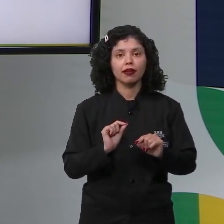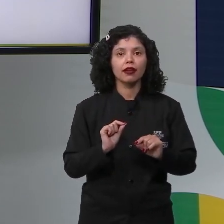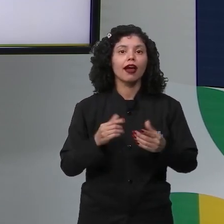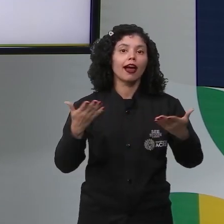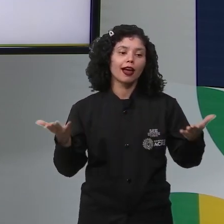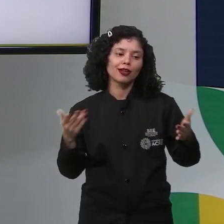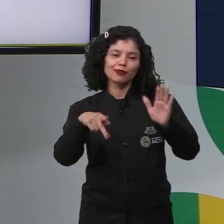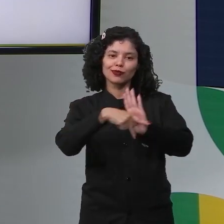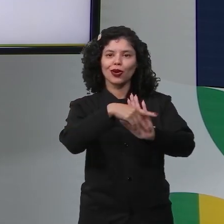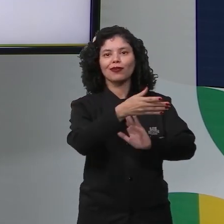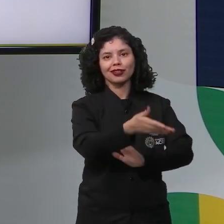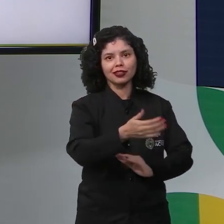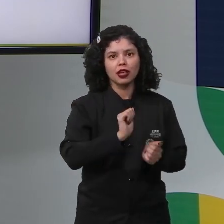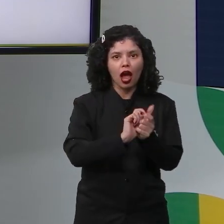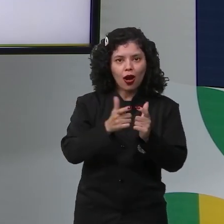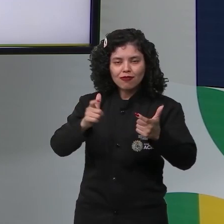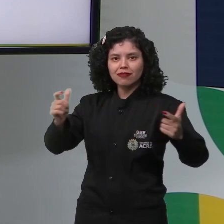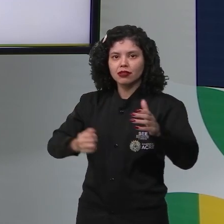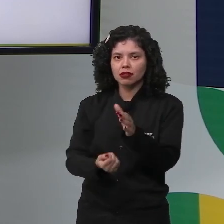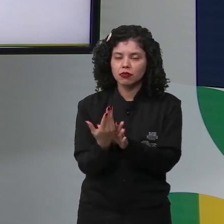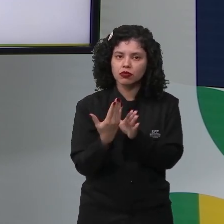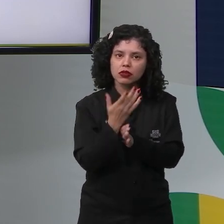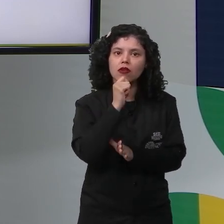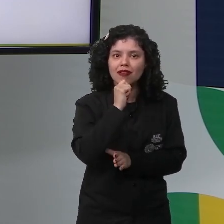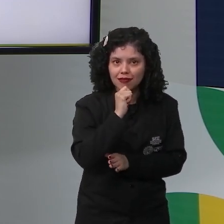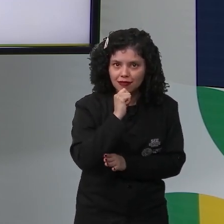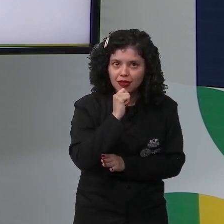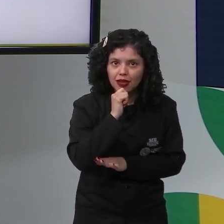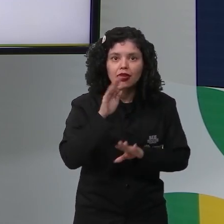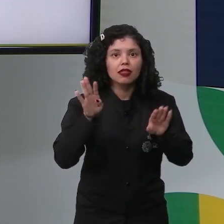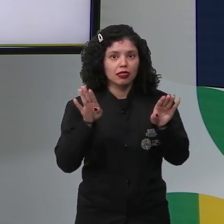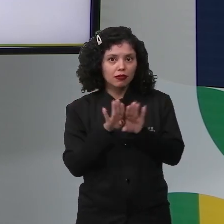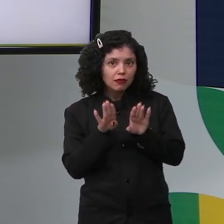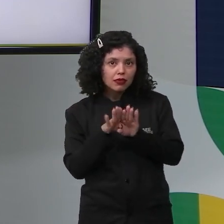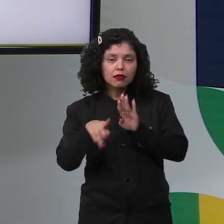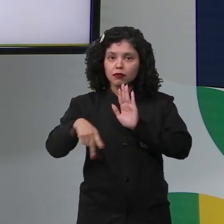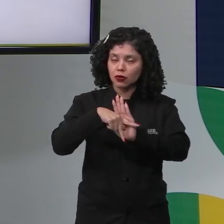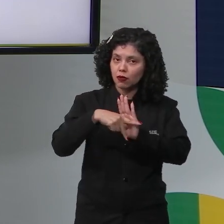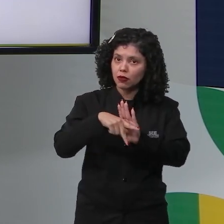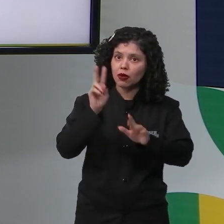a isso. Aumenta-se a produtividade